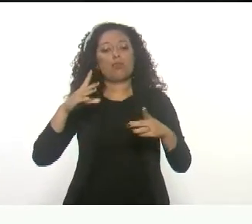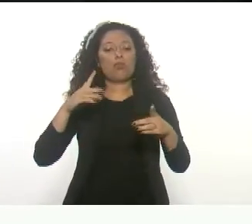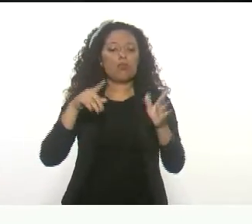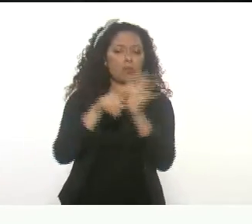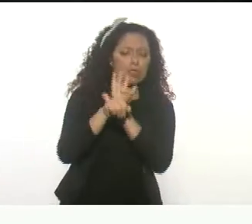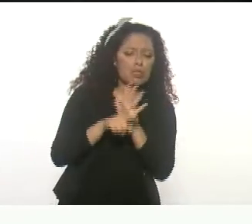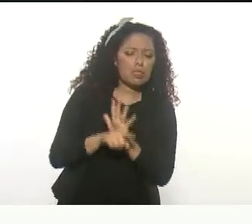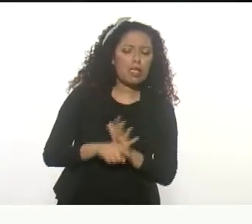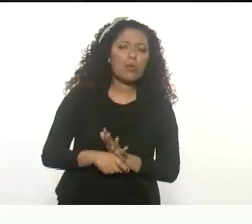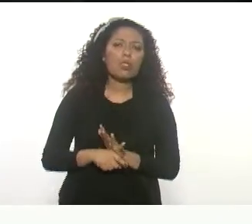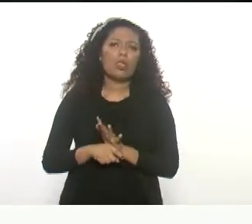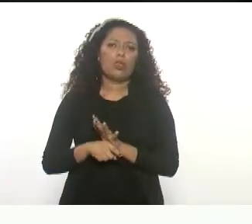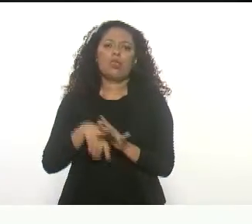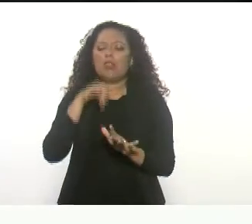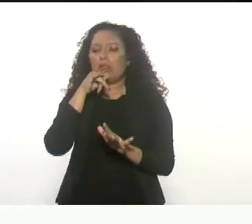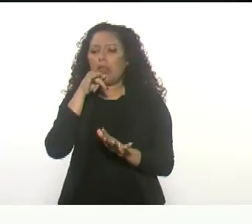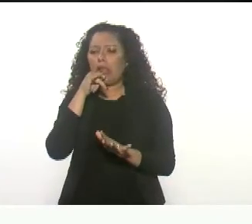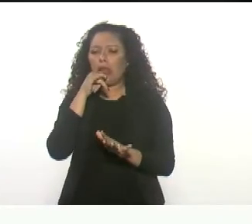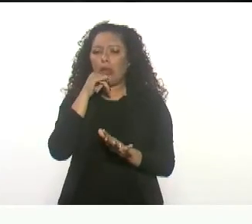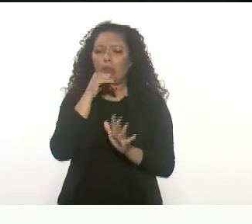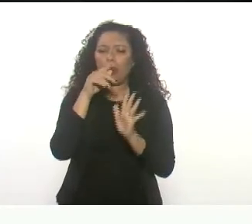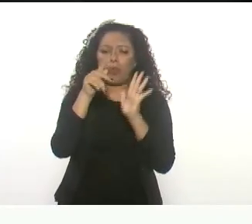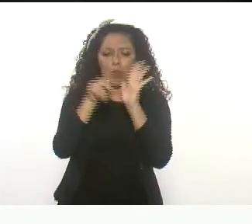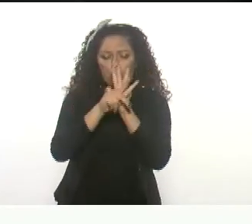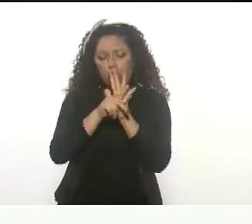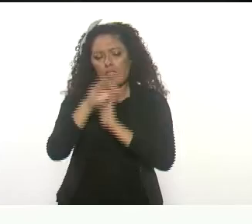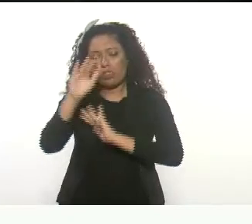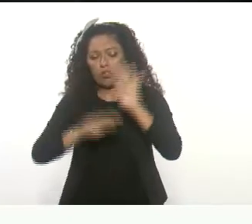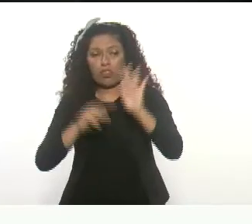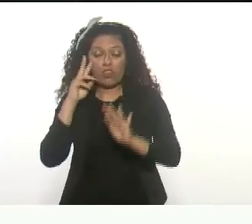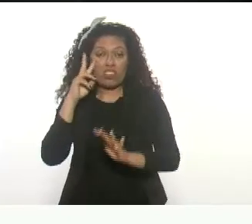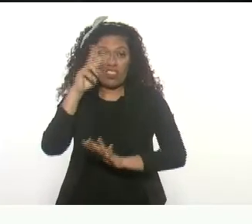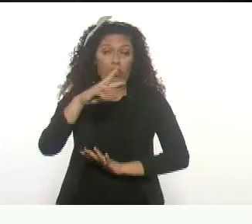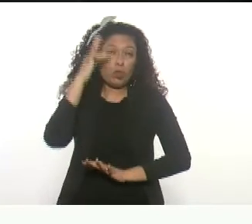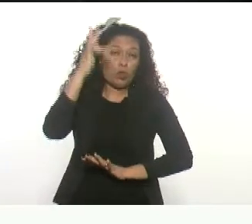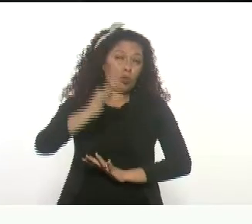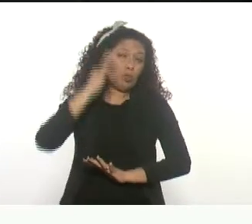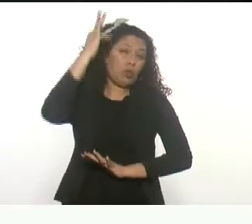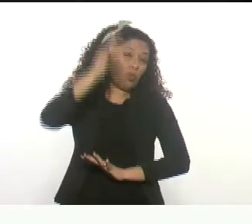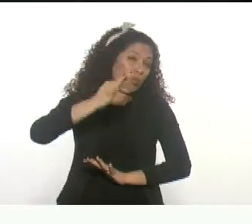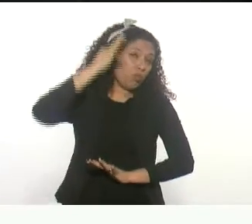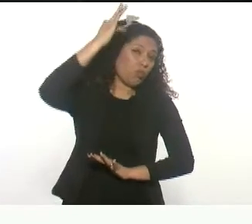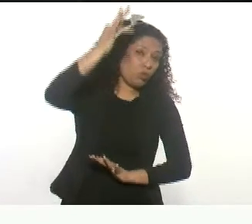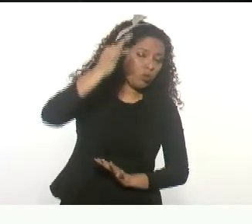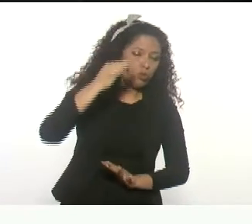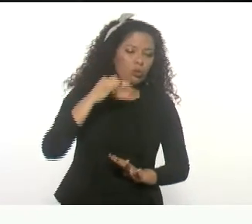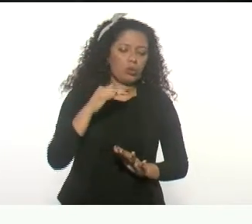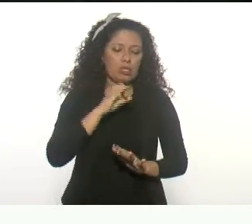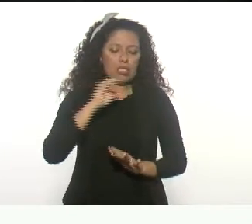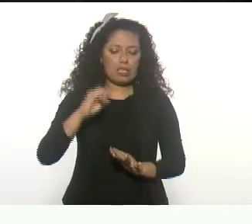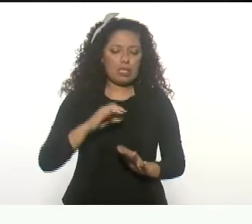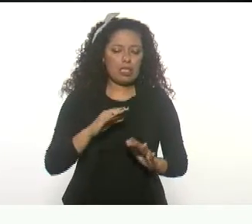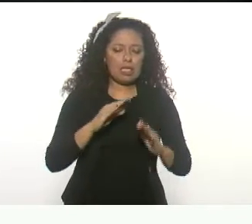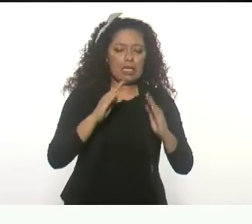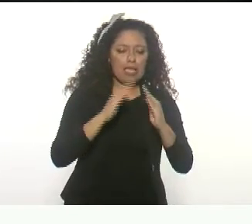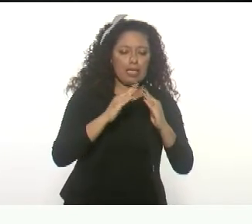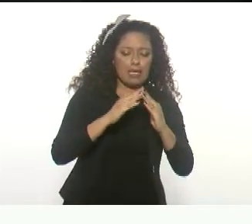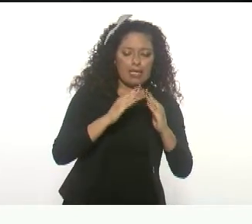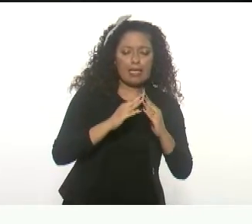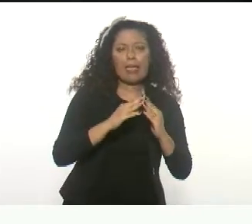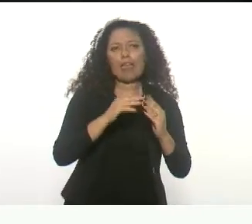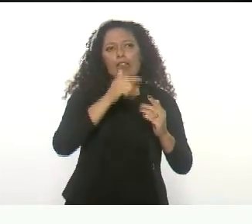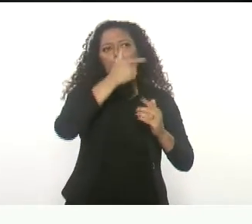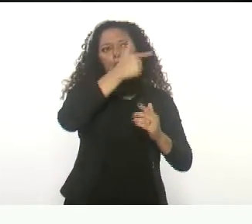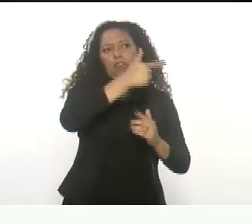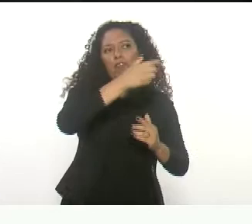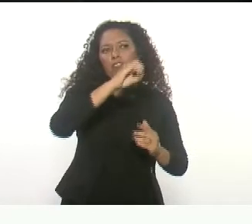em alguns programas, no longo prazo, quando se olha anos à frente, quando os alunos saíram do tempo integral e já estão com 20,